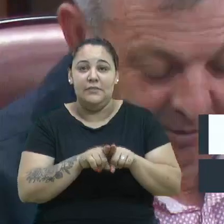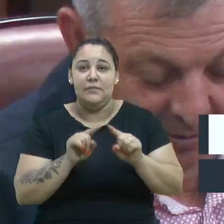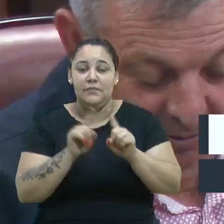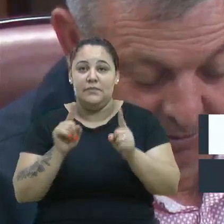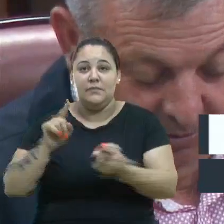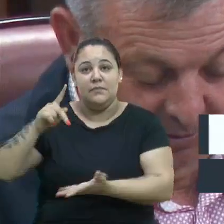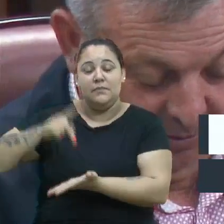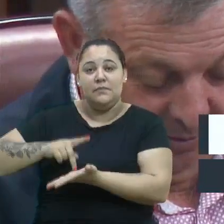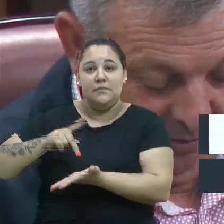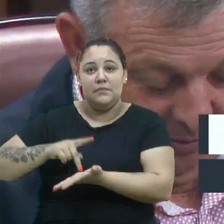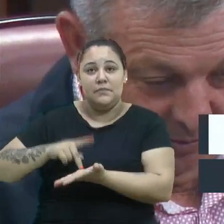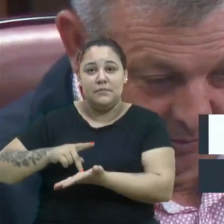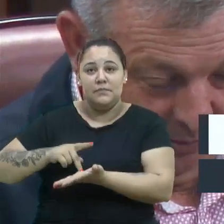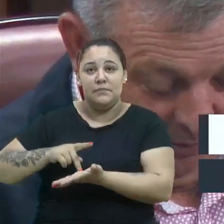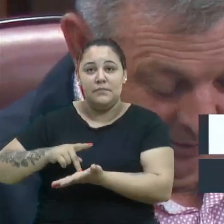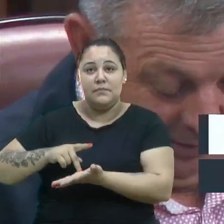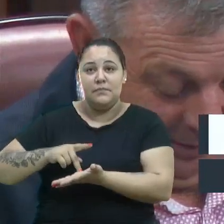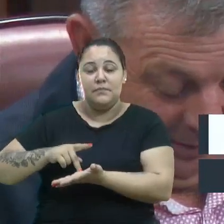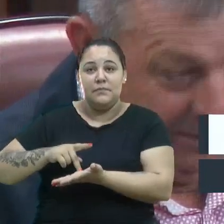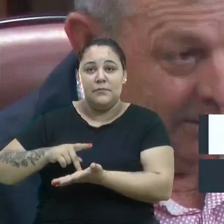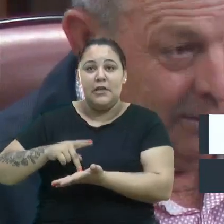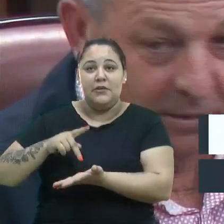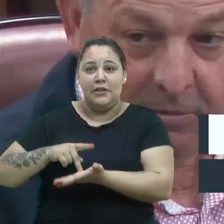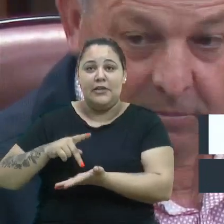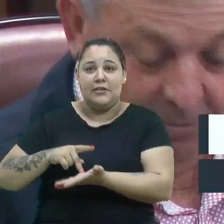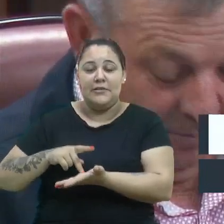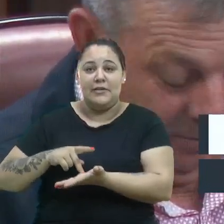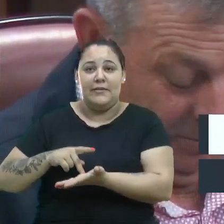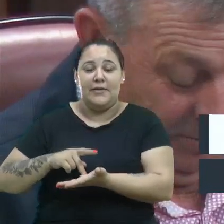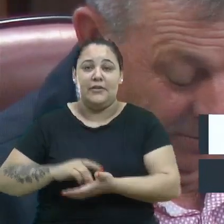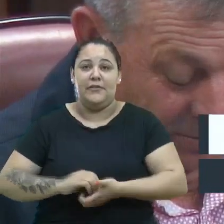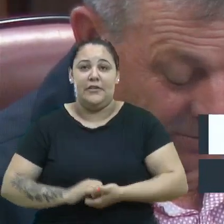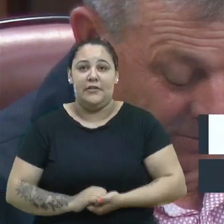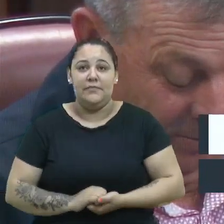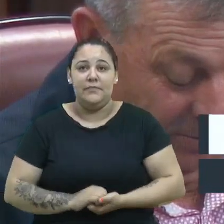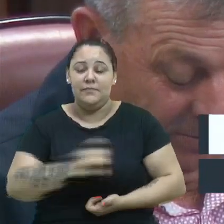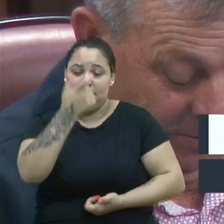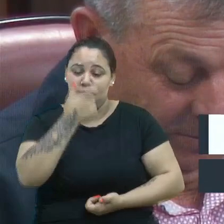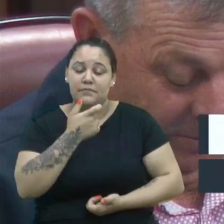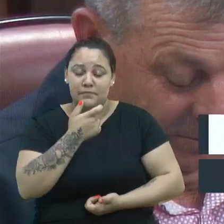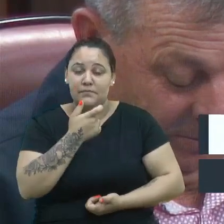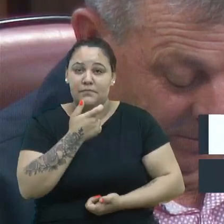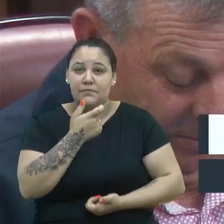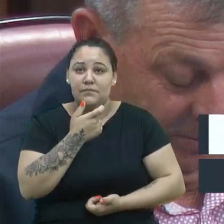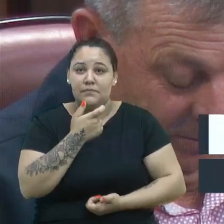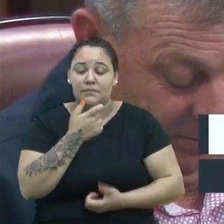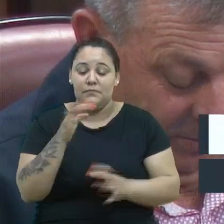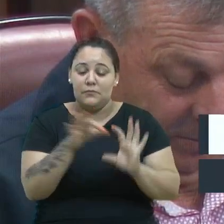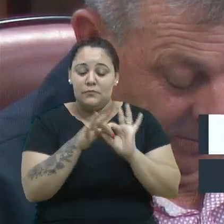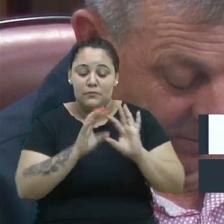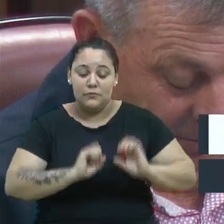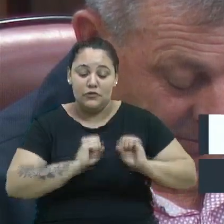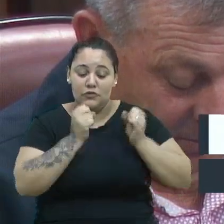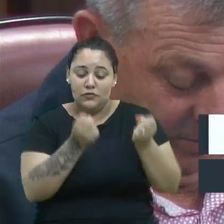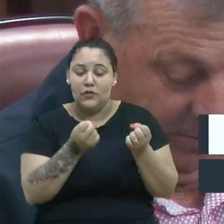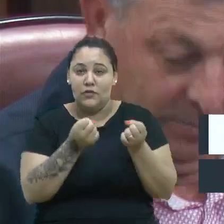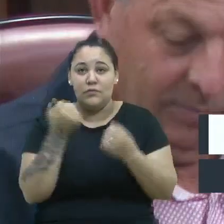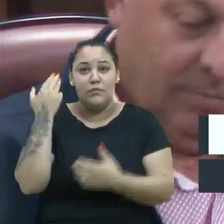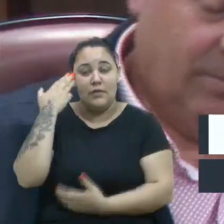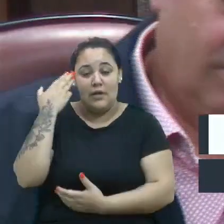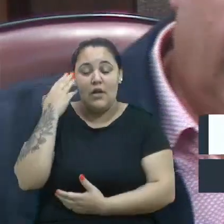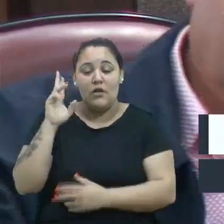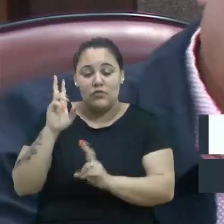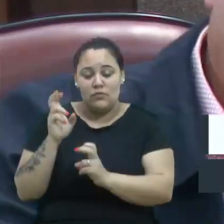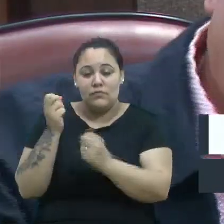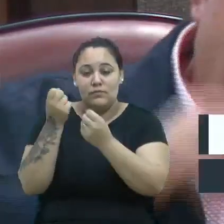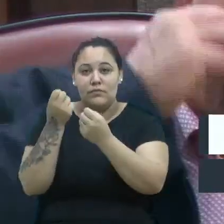verdadeiramente houver das partes dos governantes dos municípios uma união de esforços e uma mentalidade sobre isso,